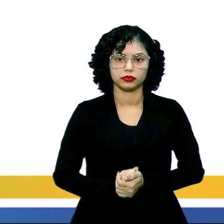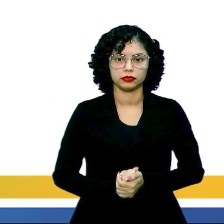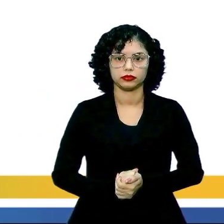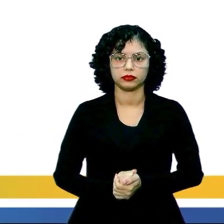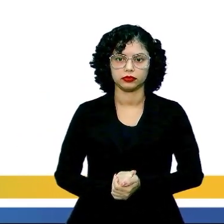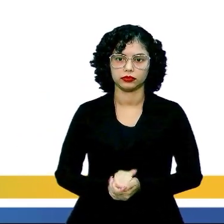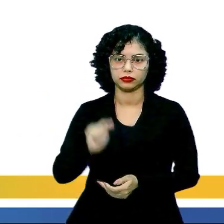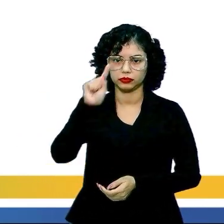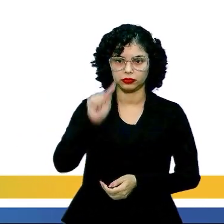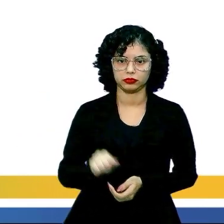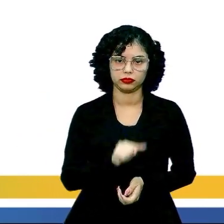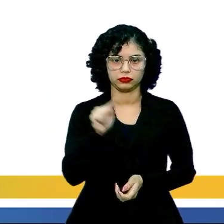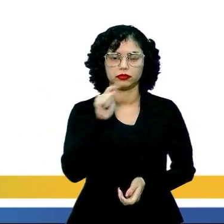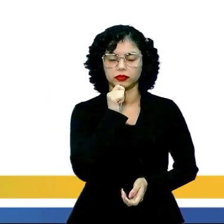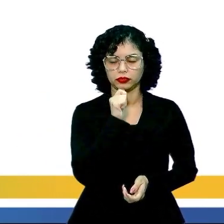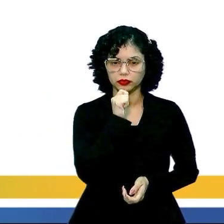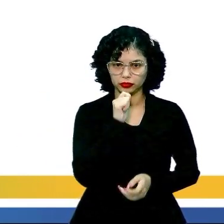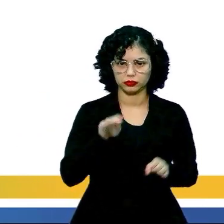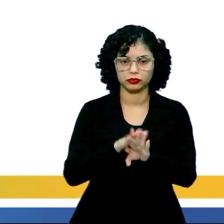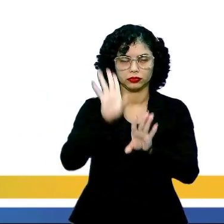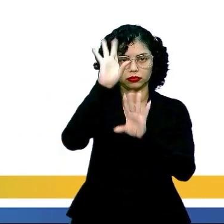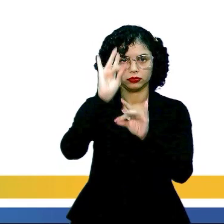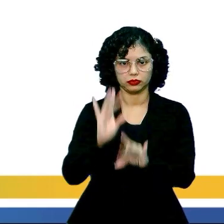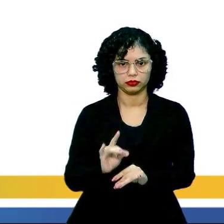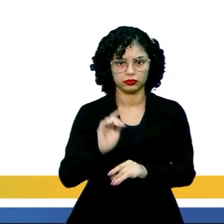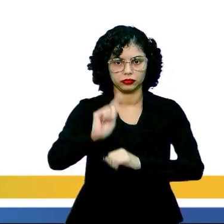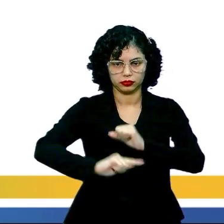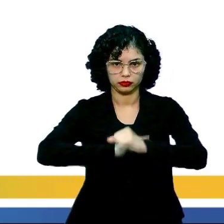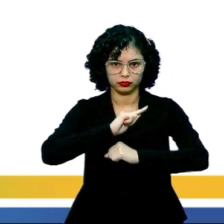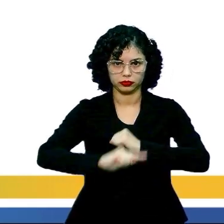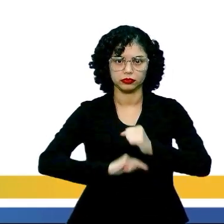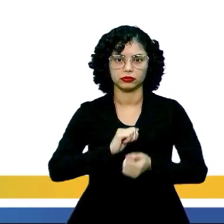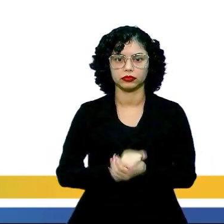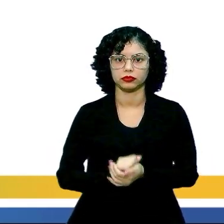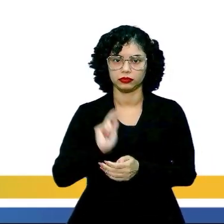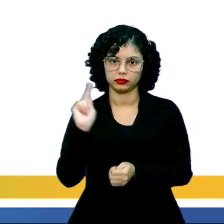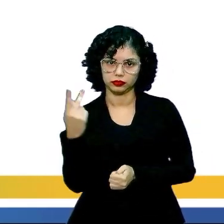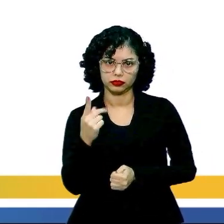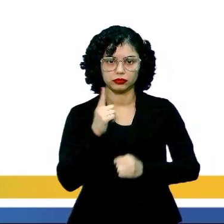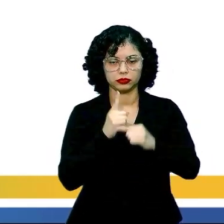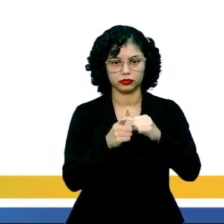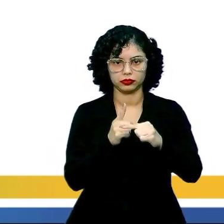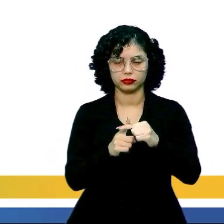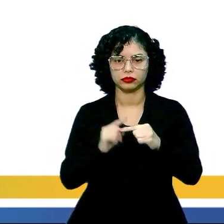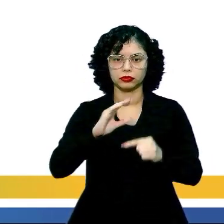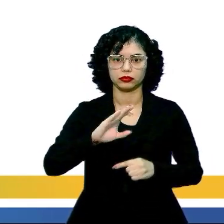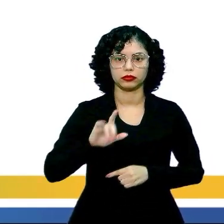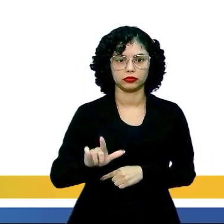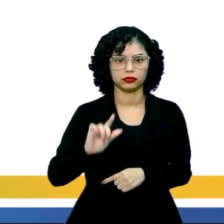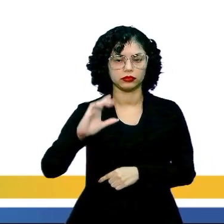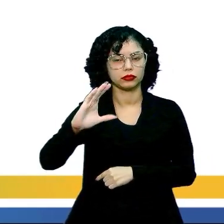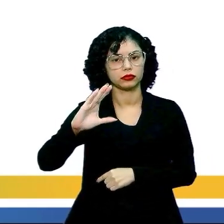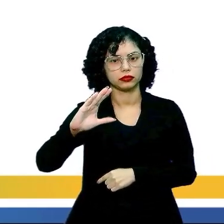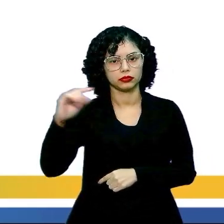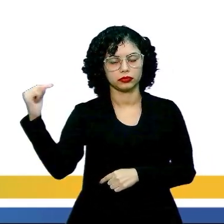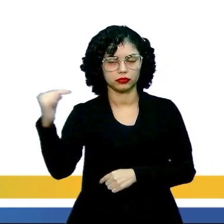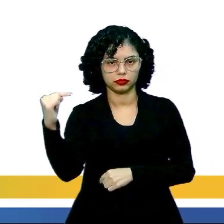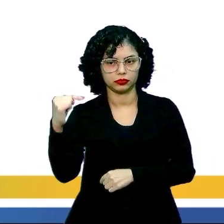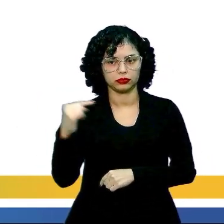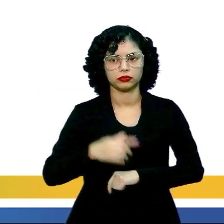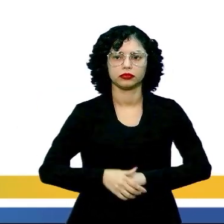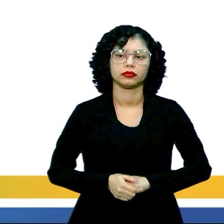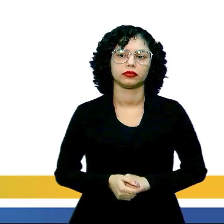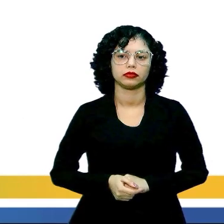que ele explicita a carga de cada átomo. Os hidrogênios, eles são positivos, né? E os